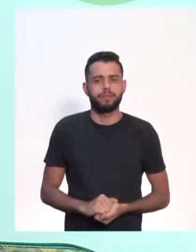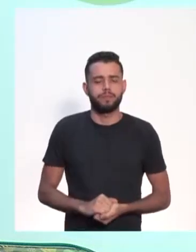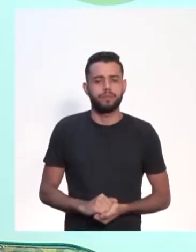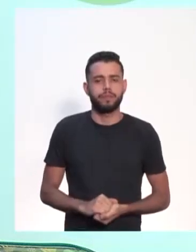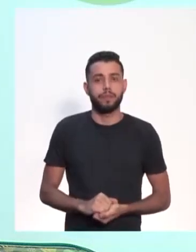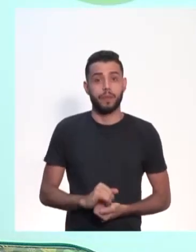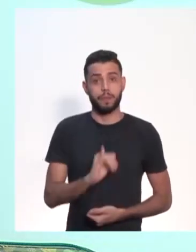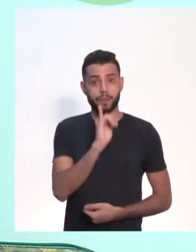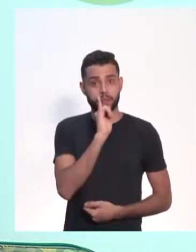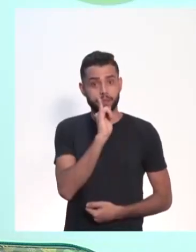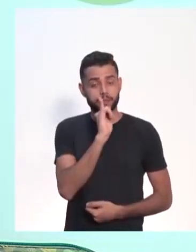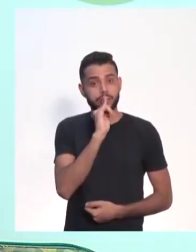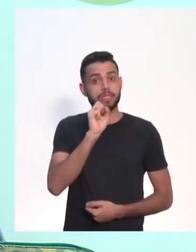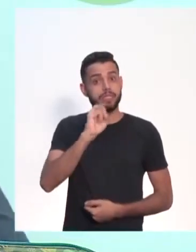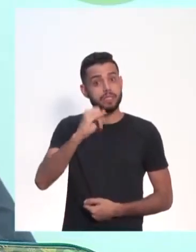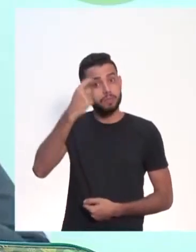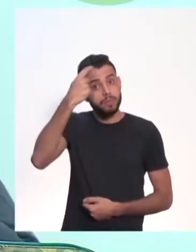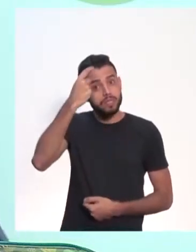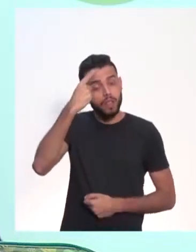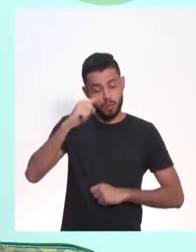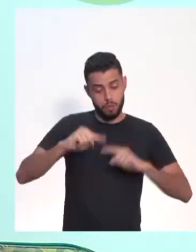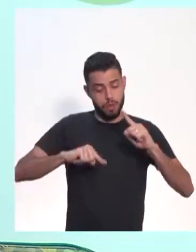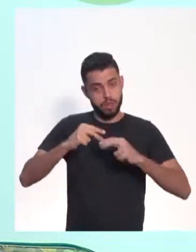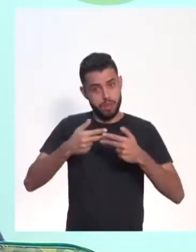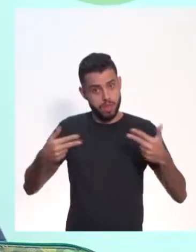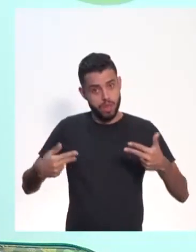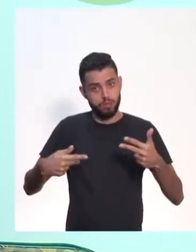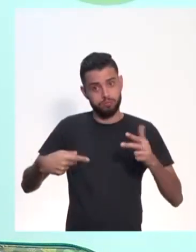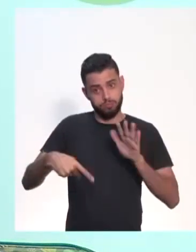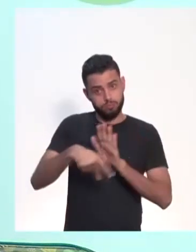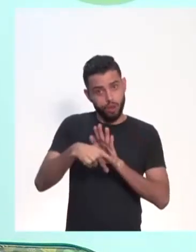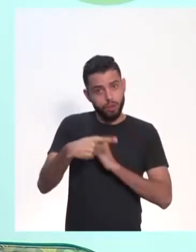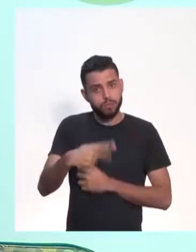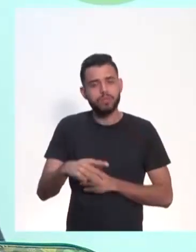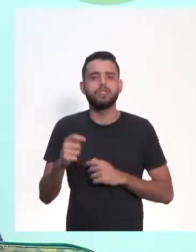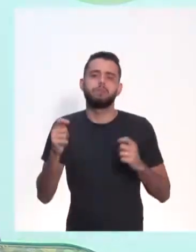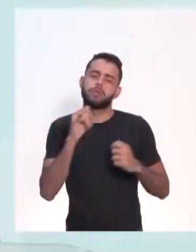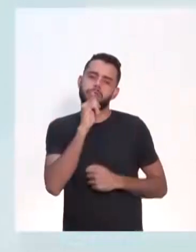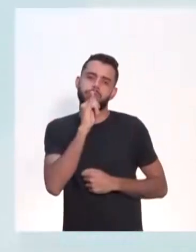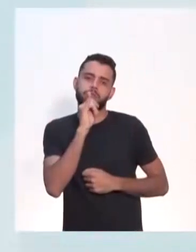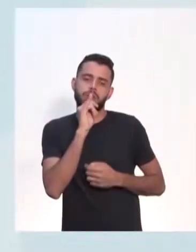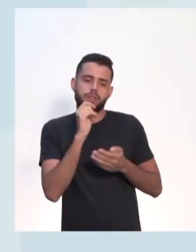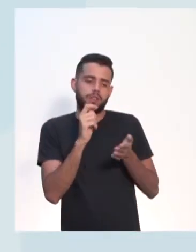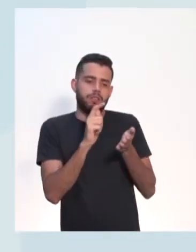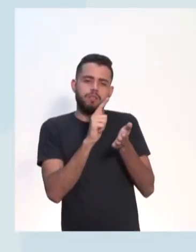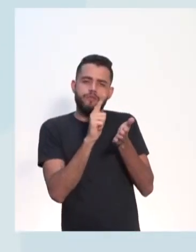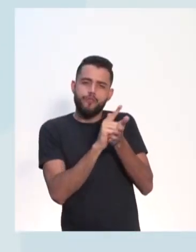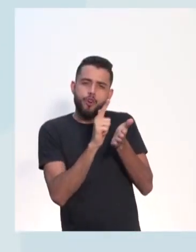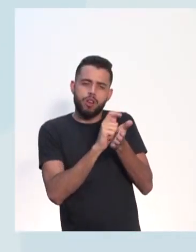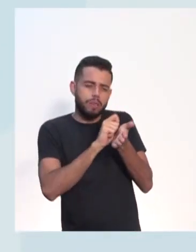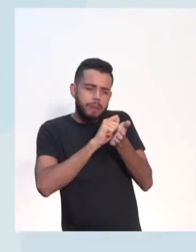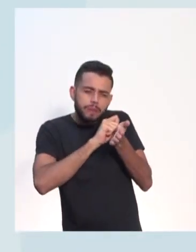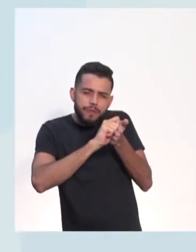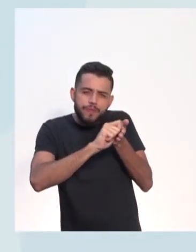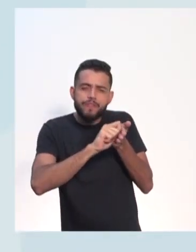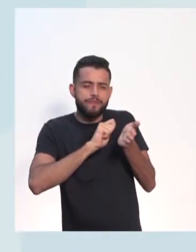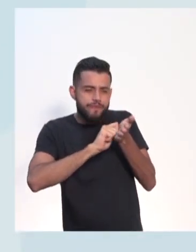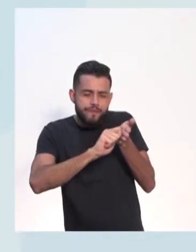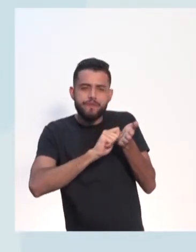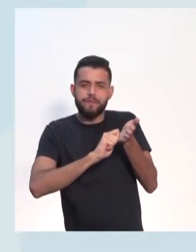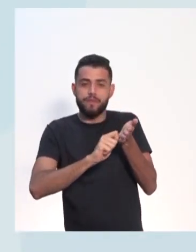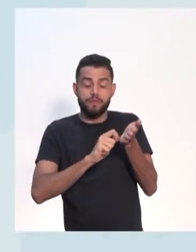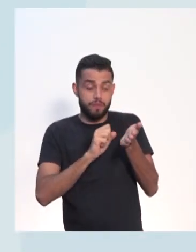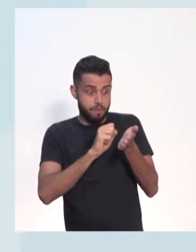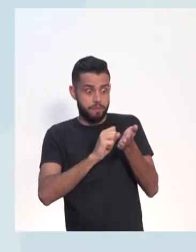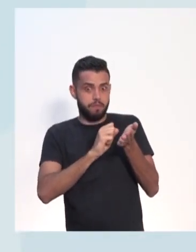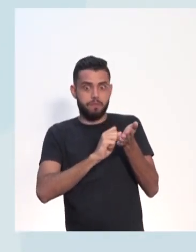gente pensa no material próprio, eu posso utilizar para grifar, eu posso pintar, eu posso fazer anotações.